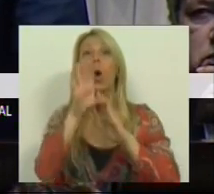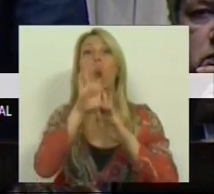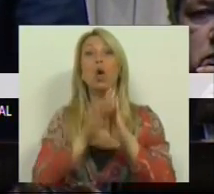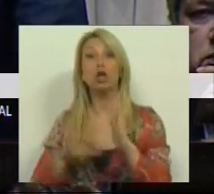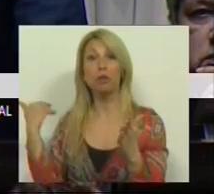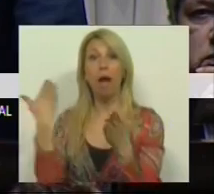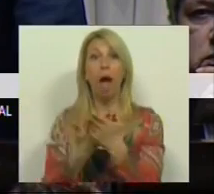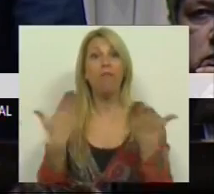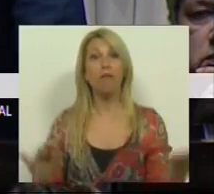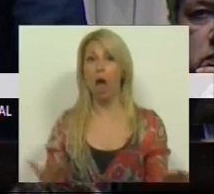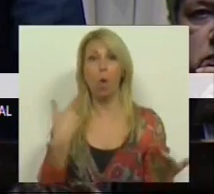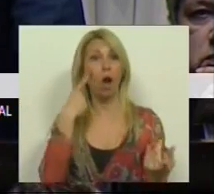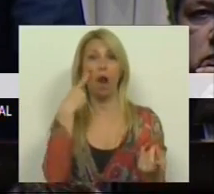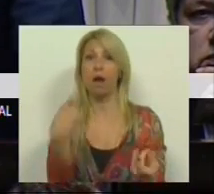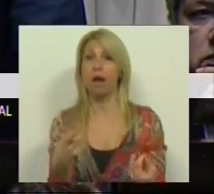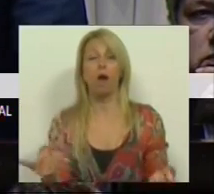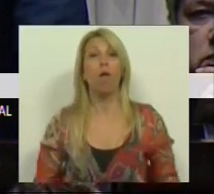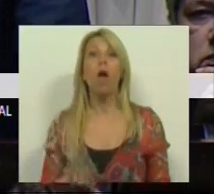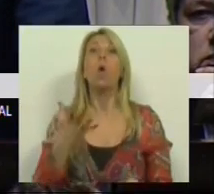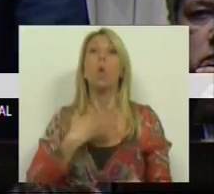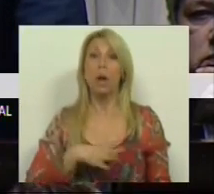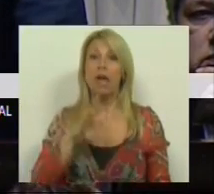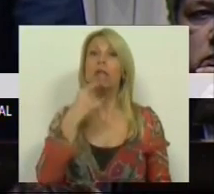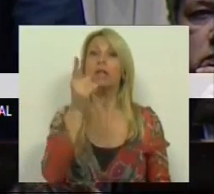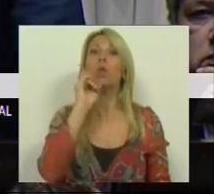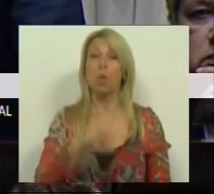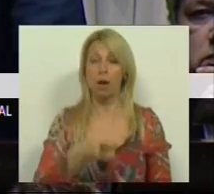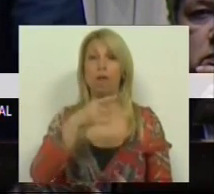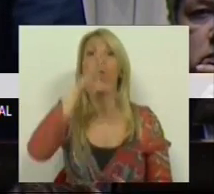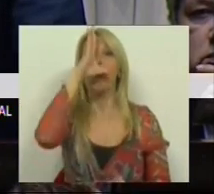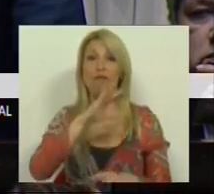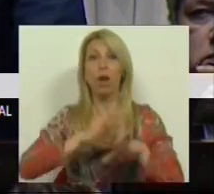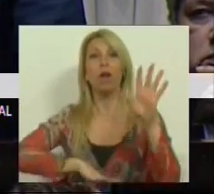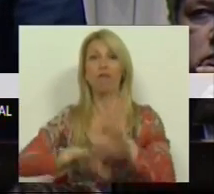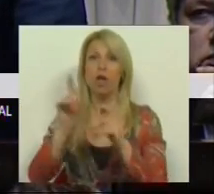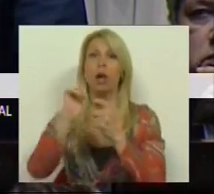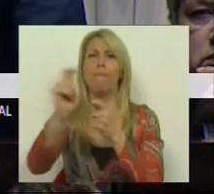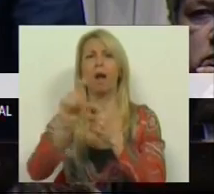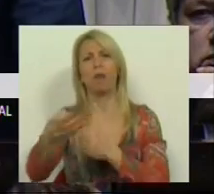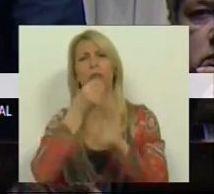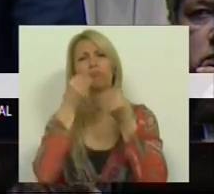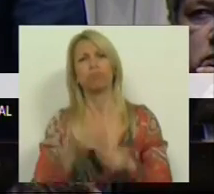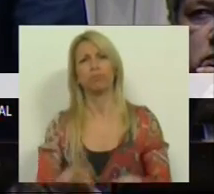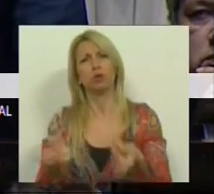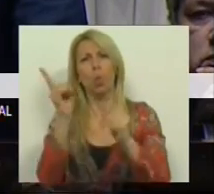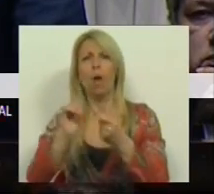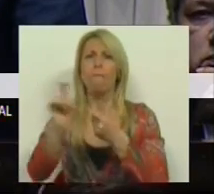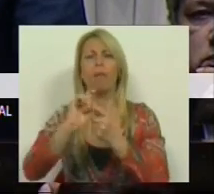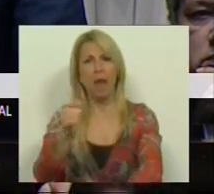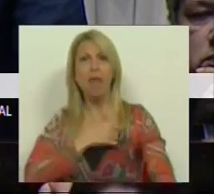ou seja, o Governo fez pagamentos indevidos à concessionária sem que as condições que estavam